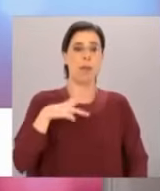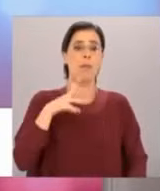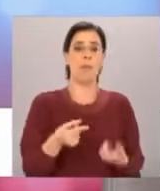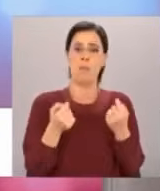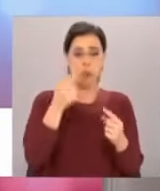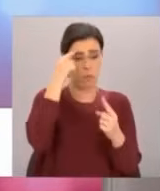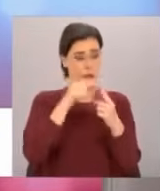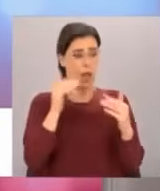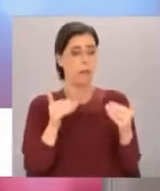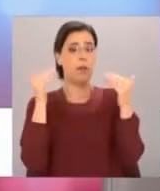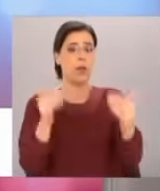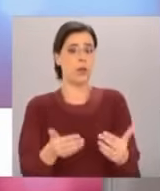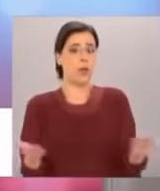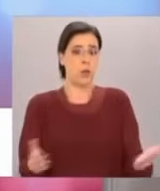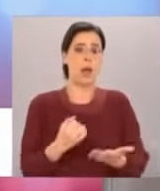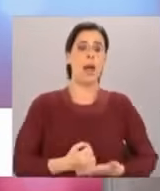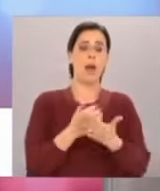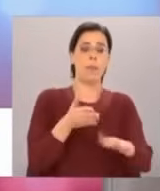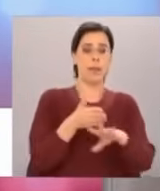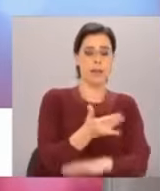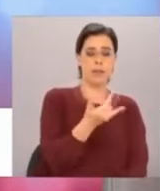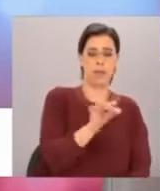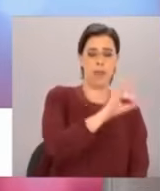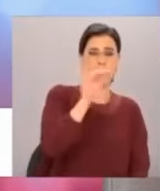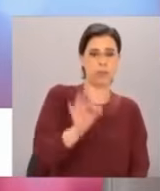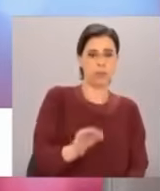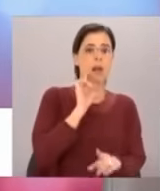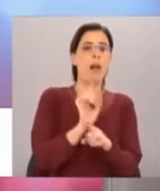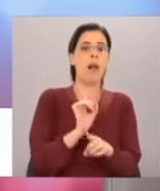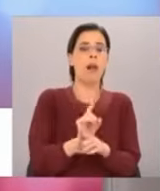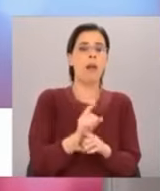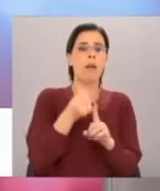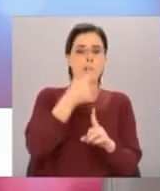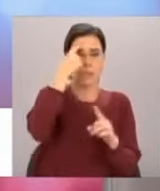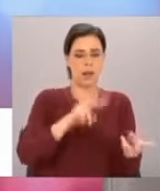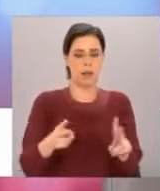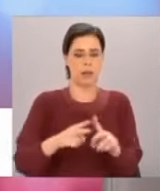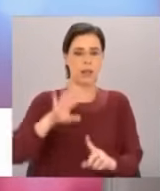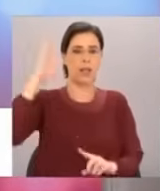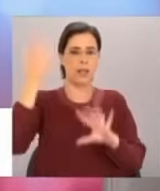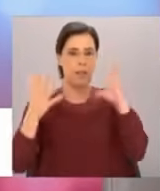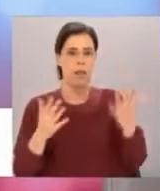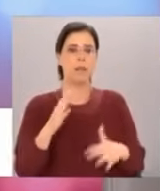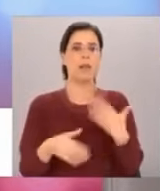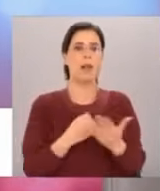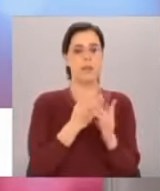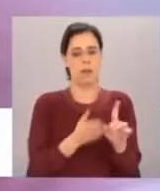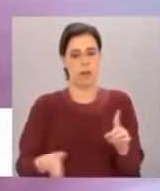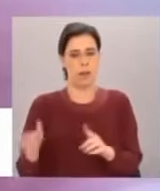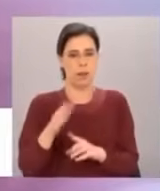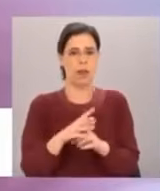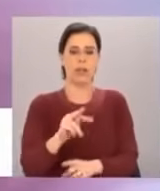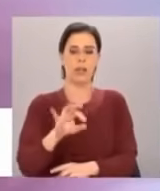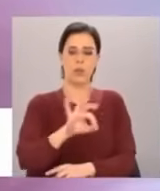Real Thing e esse outro estamos a falar aí o pois diretos de 24 por cento que estão a ir para o combate às alterações climáticas e depois indiretos